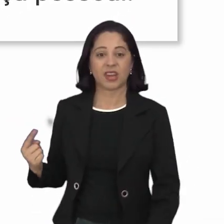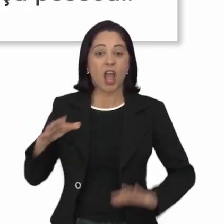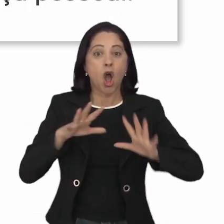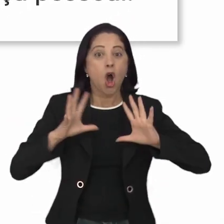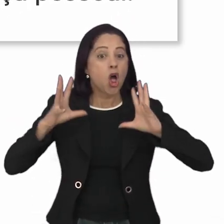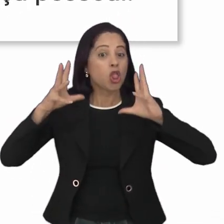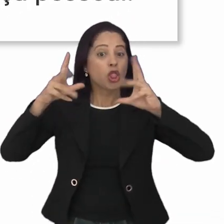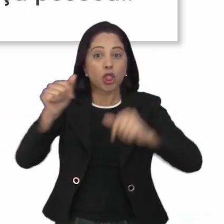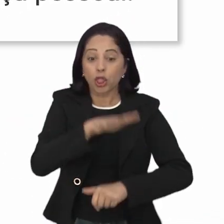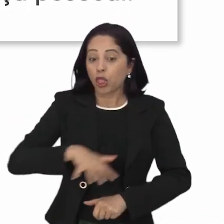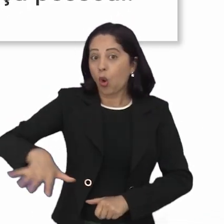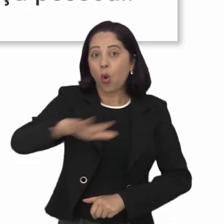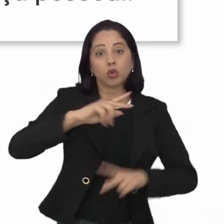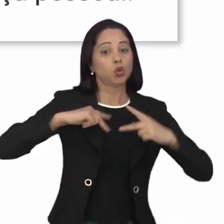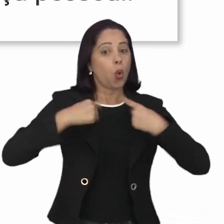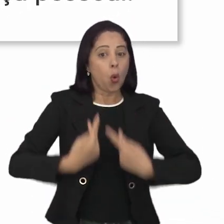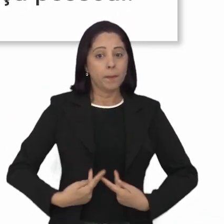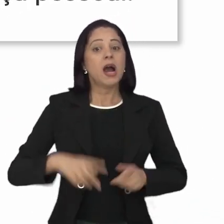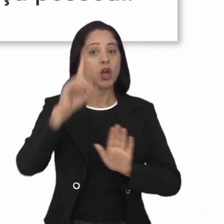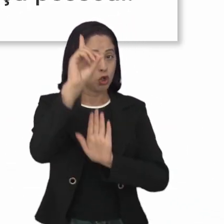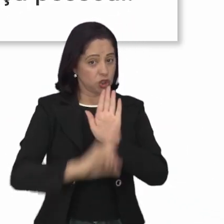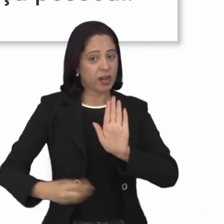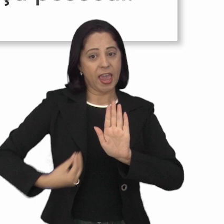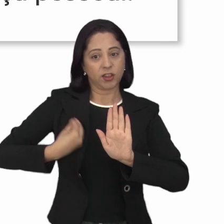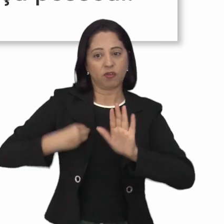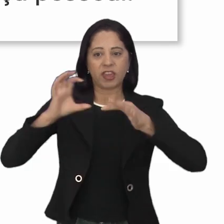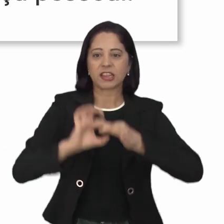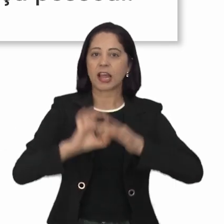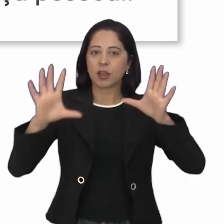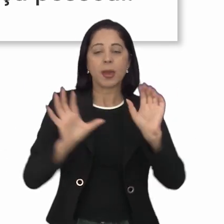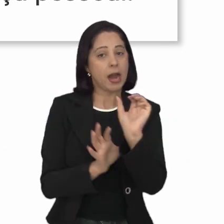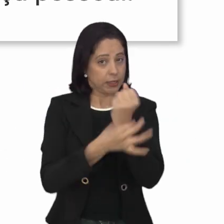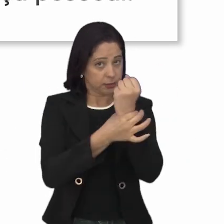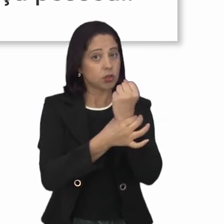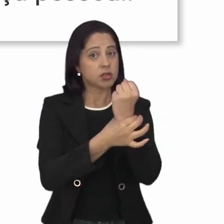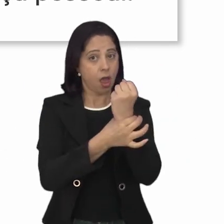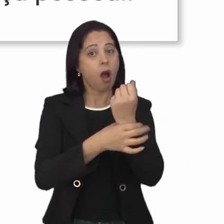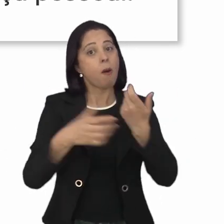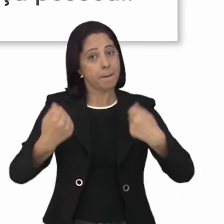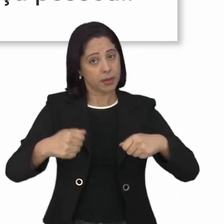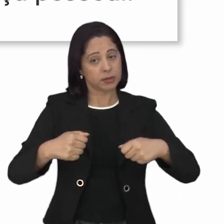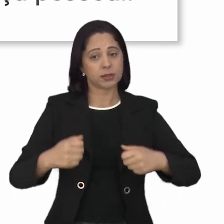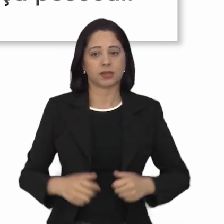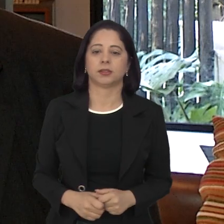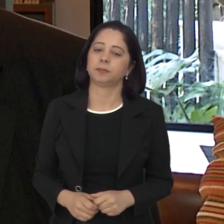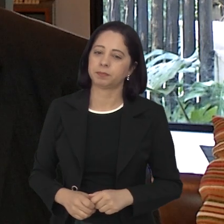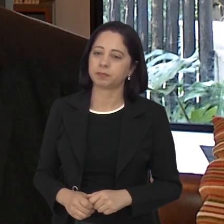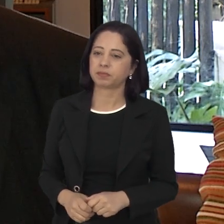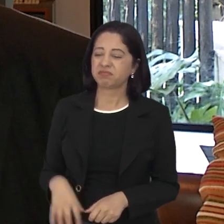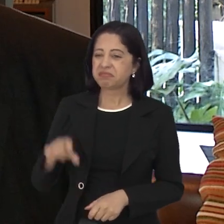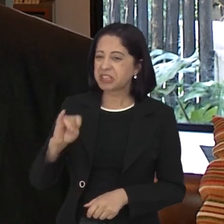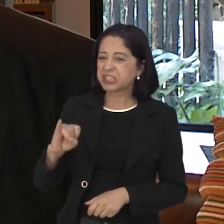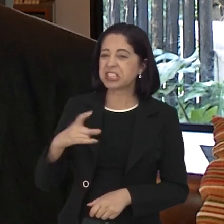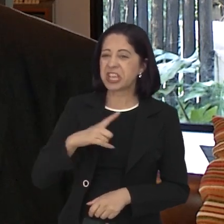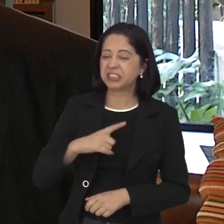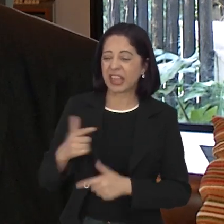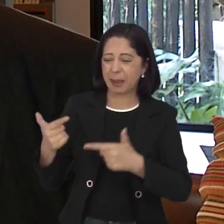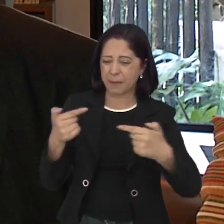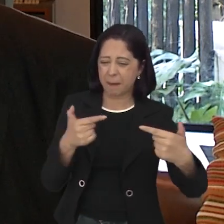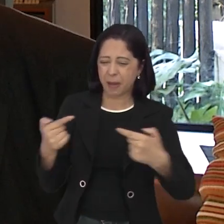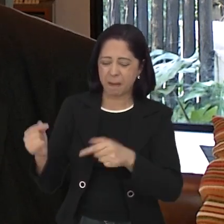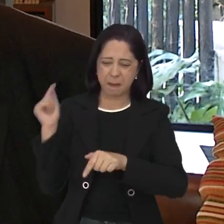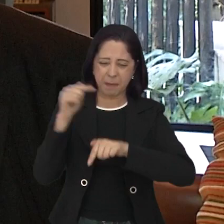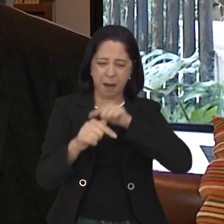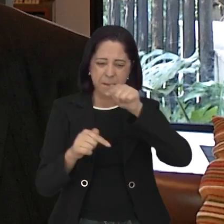terceiro que todo ser humano tem direito à vida à liberdade e à segurança pessoal quando você tem um conflito a